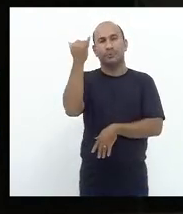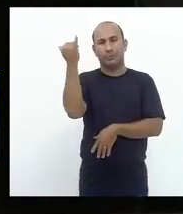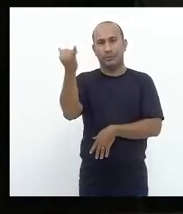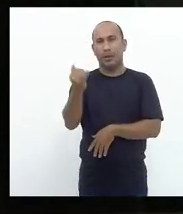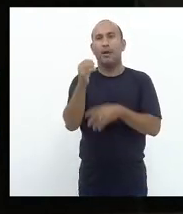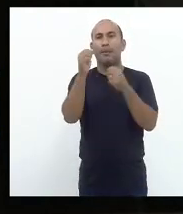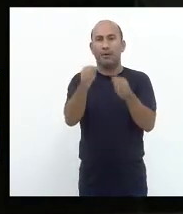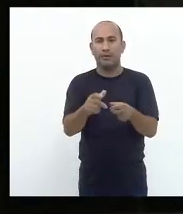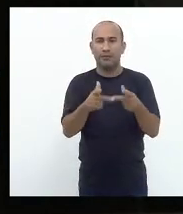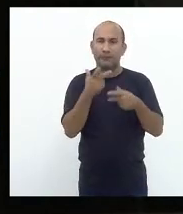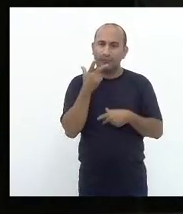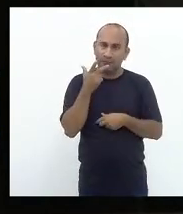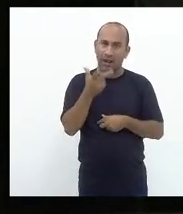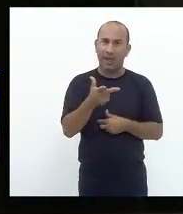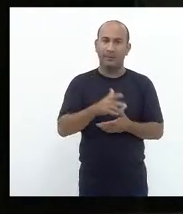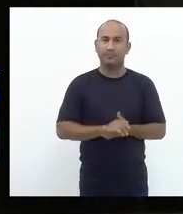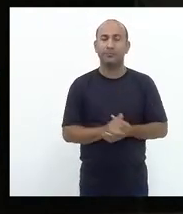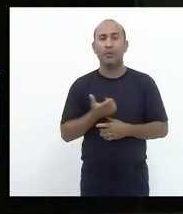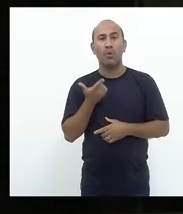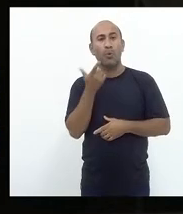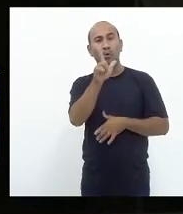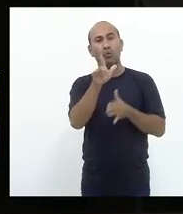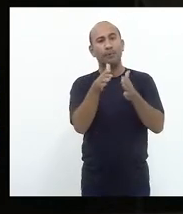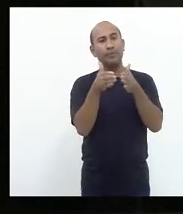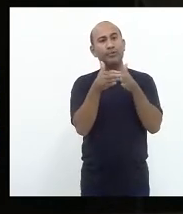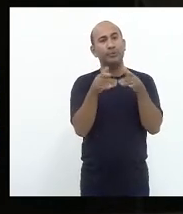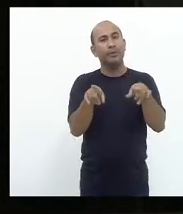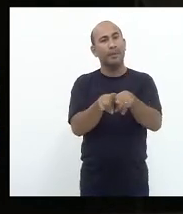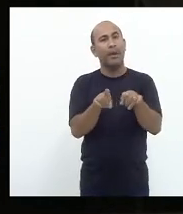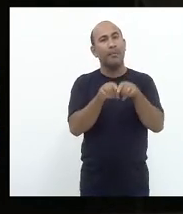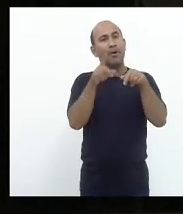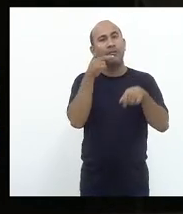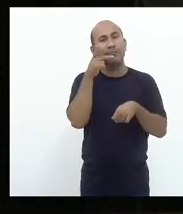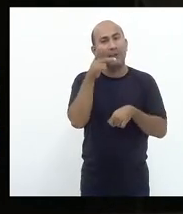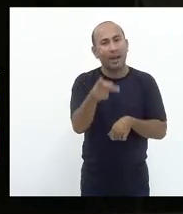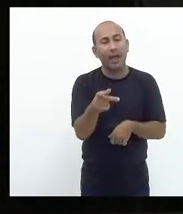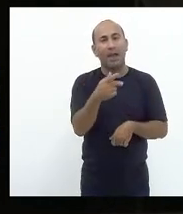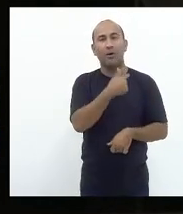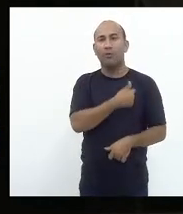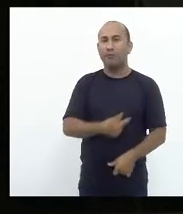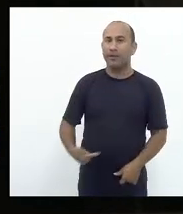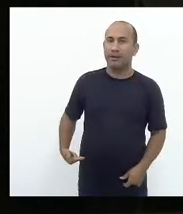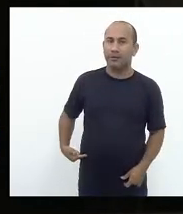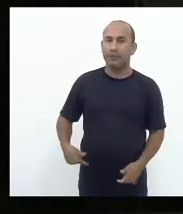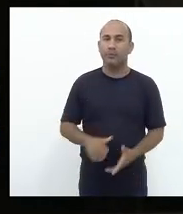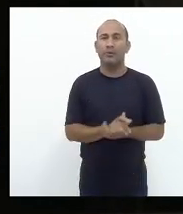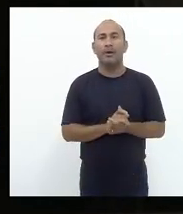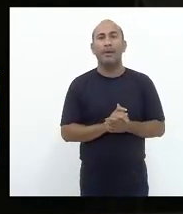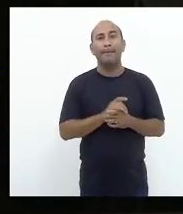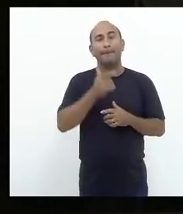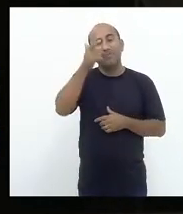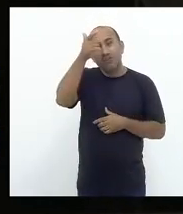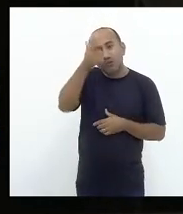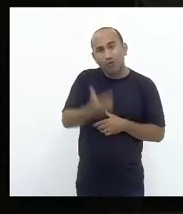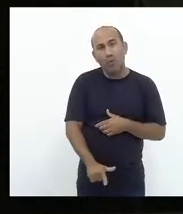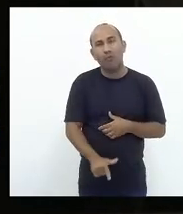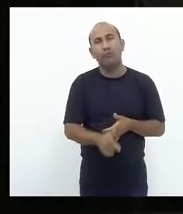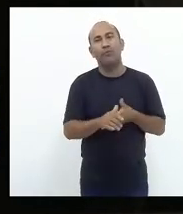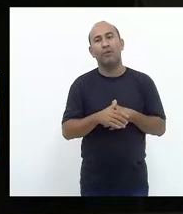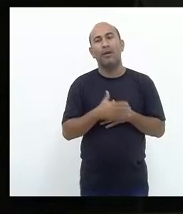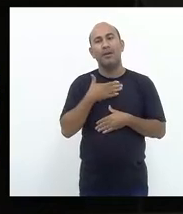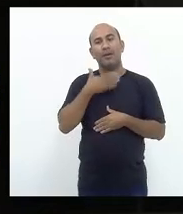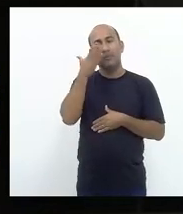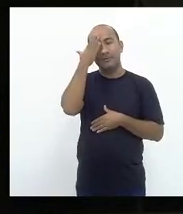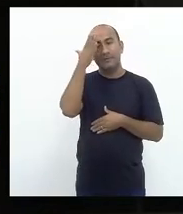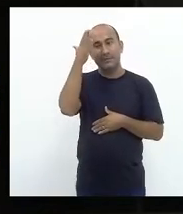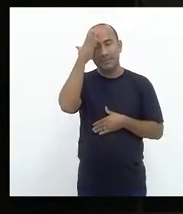que pode ser dito. Um outro pedido também que eu queria fazer ao nobre governador Cláudio Castro, mais uma vez, e eu sei